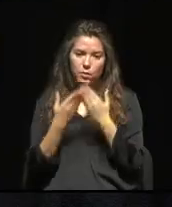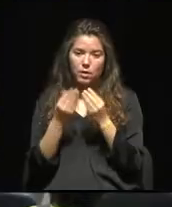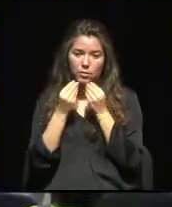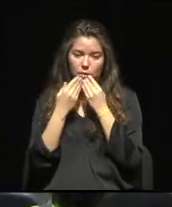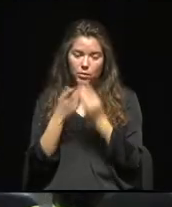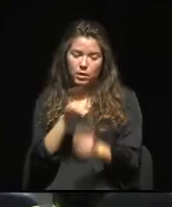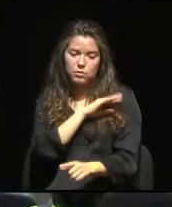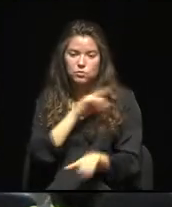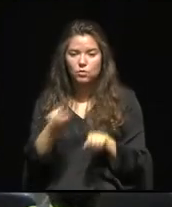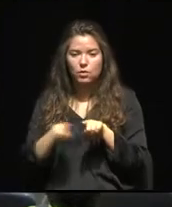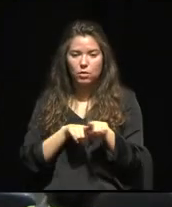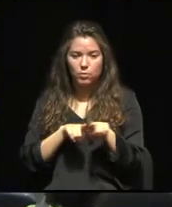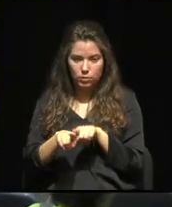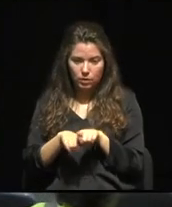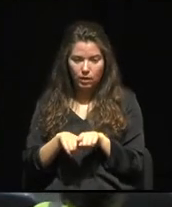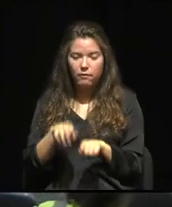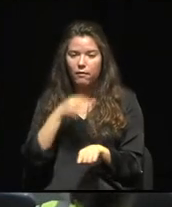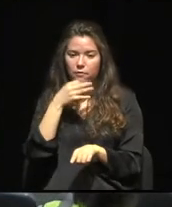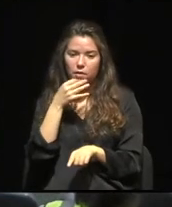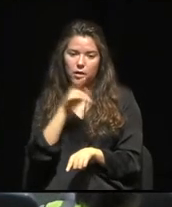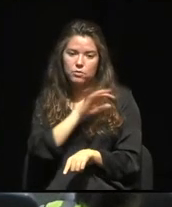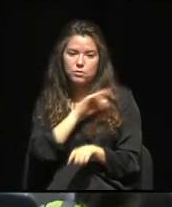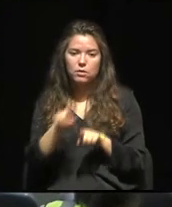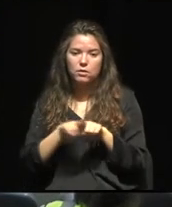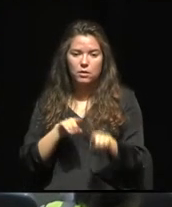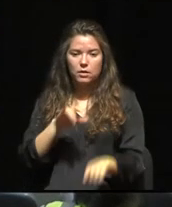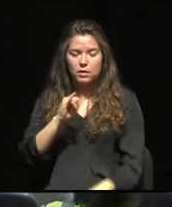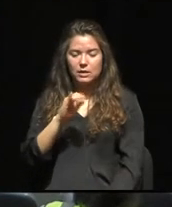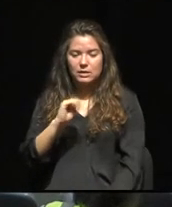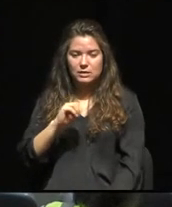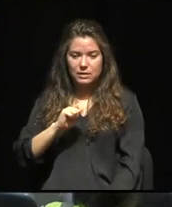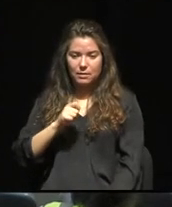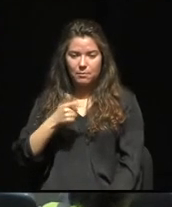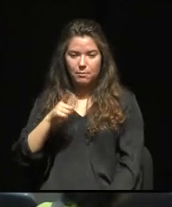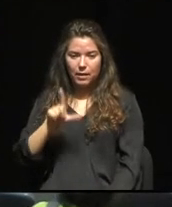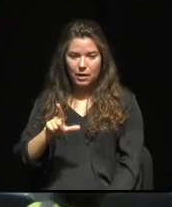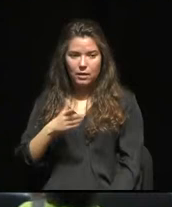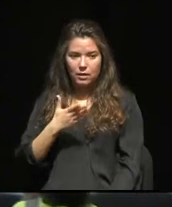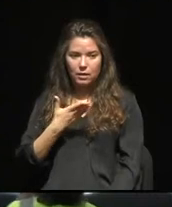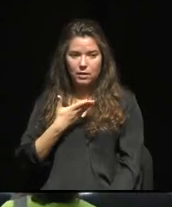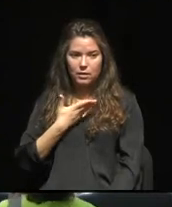obrigada senhor Deputado tem a palavra a senhor Deputado Isabel Dias do